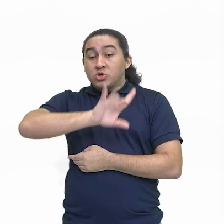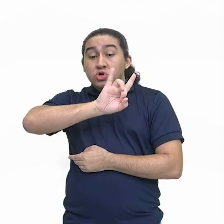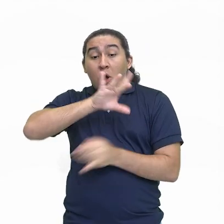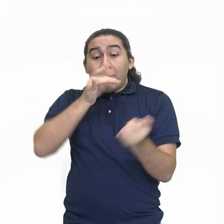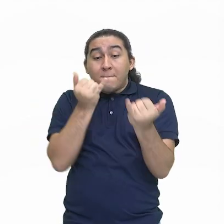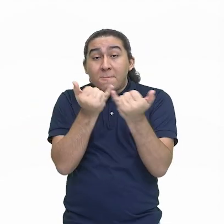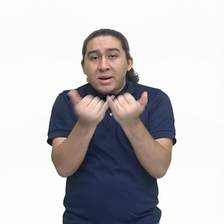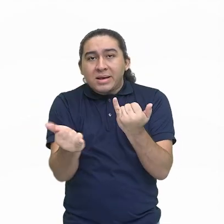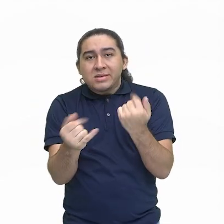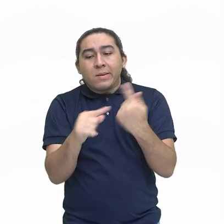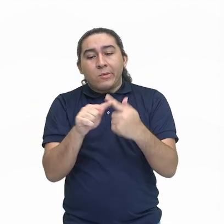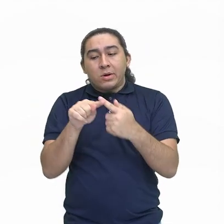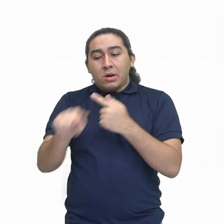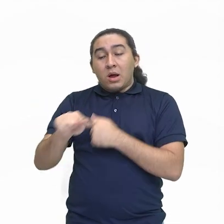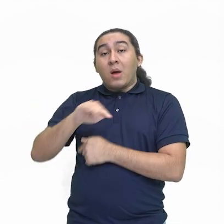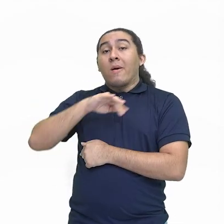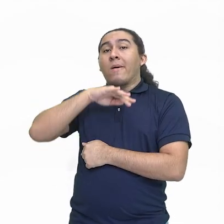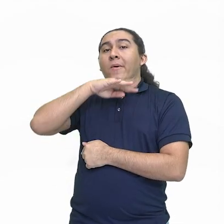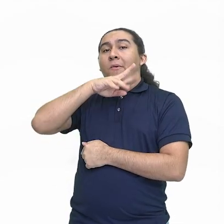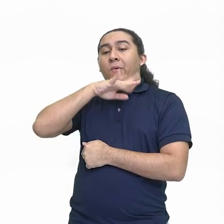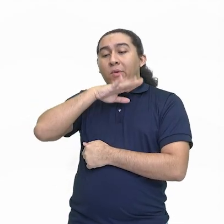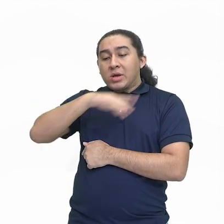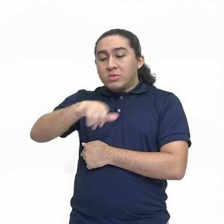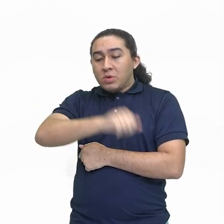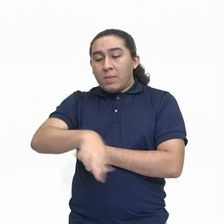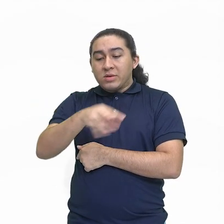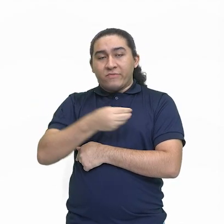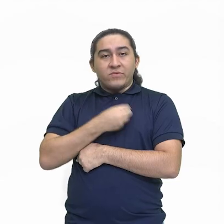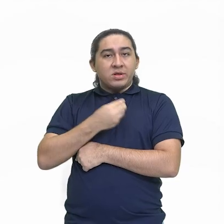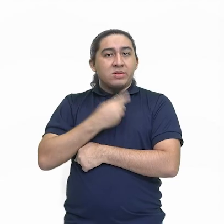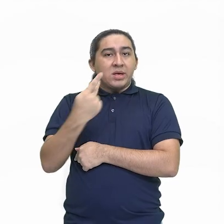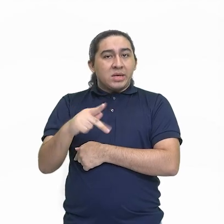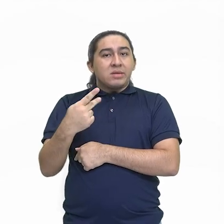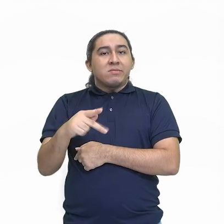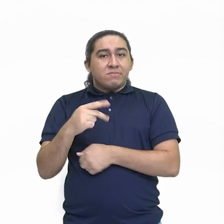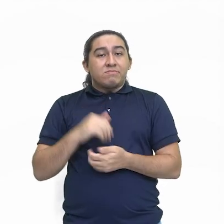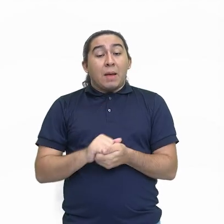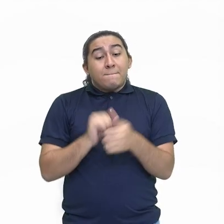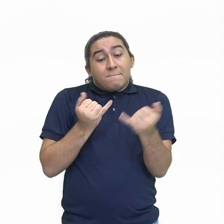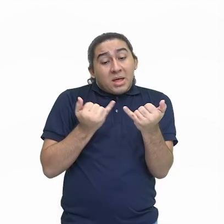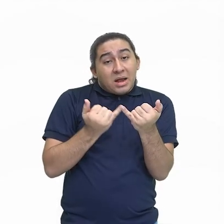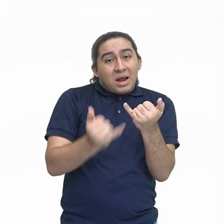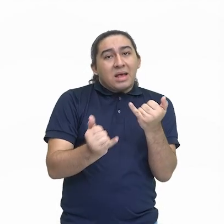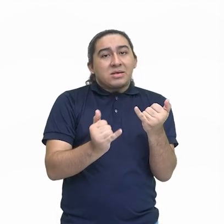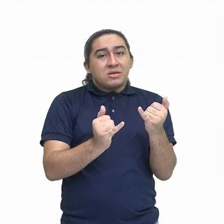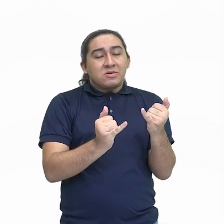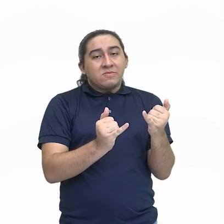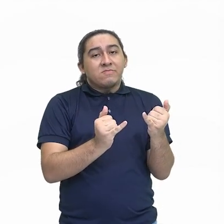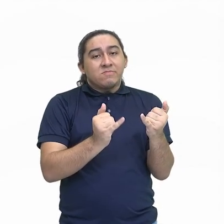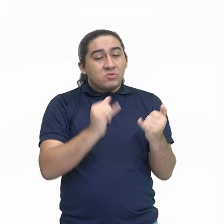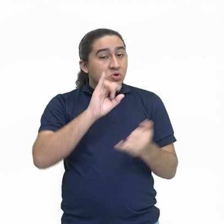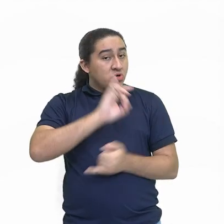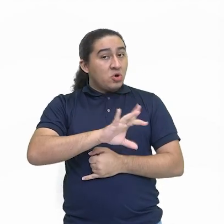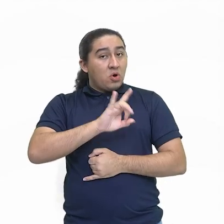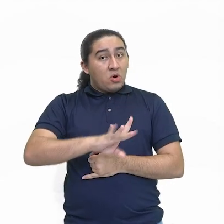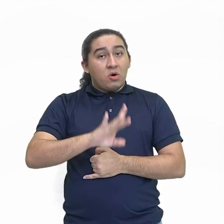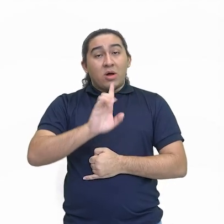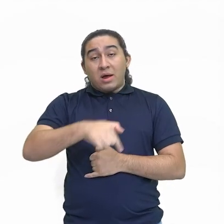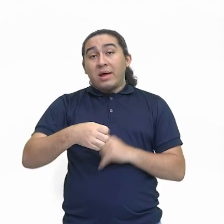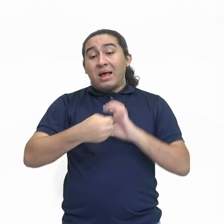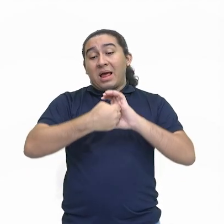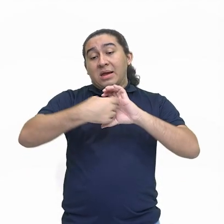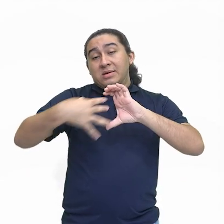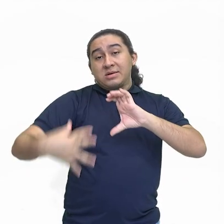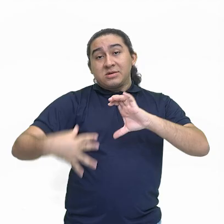que era o lugar onde Fabiano morava com sua família, né? As condições que se apresentavam no